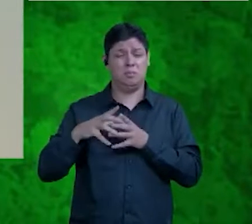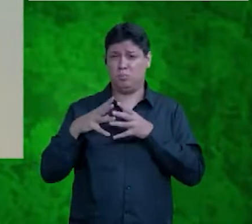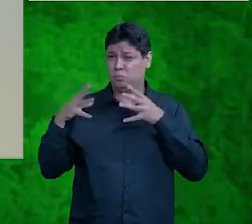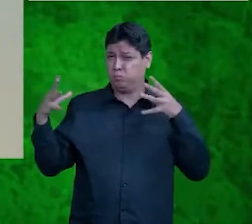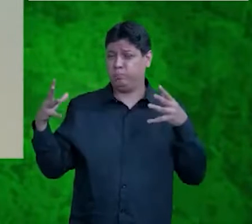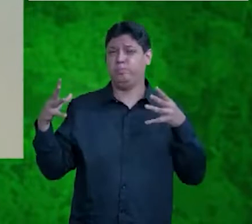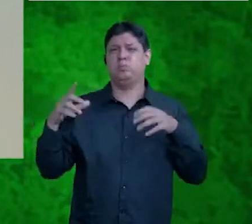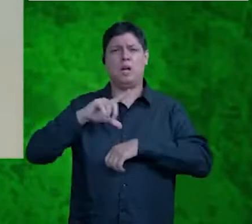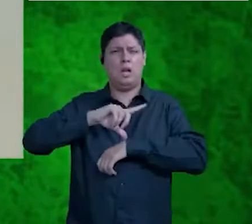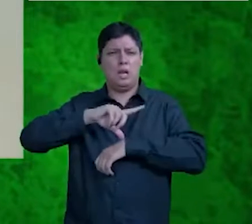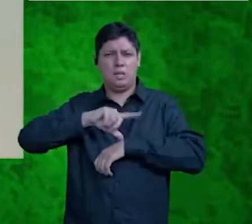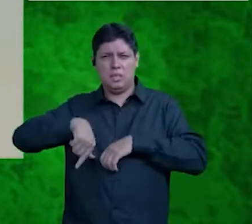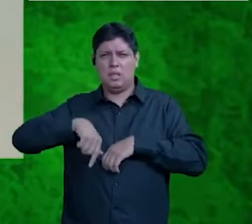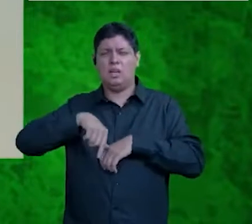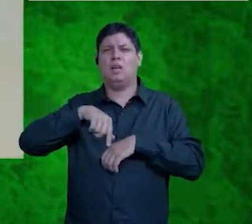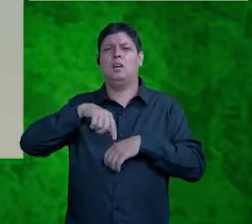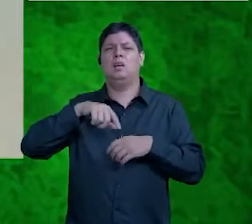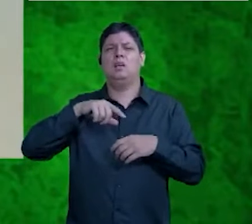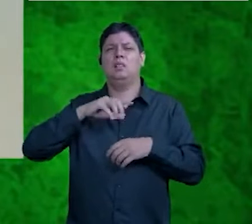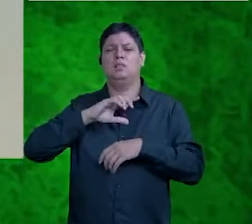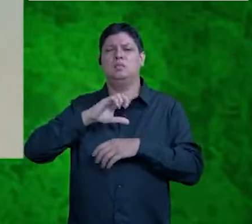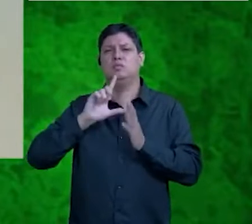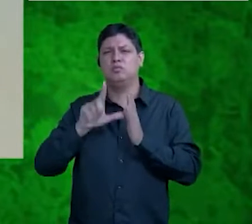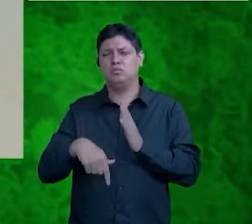consultas, exames,